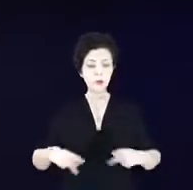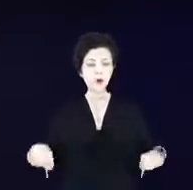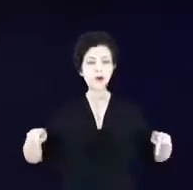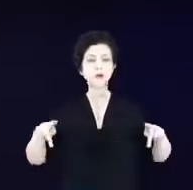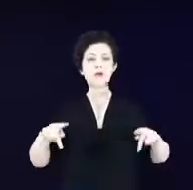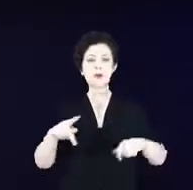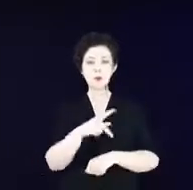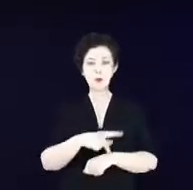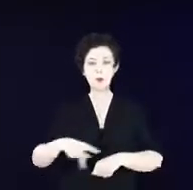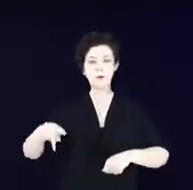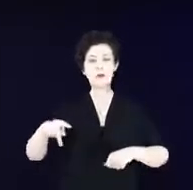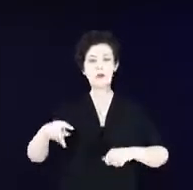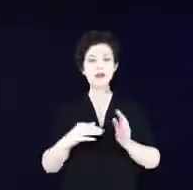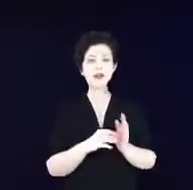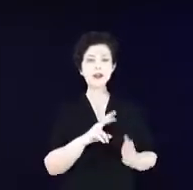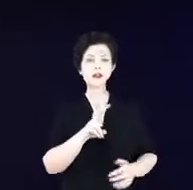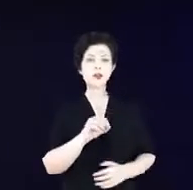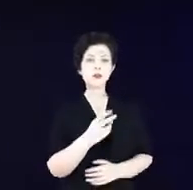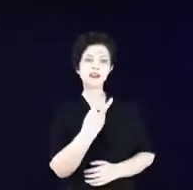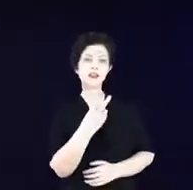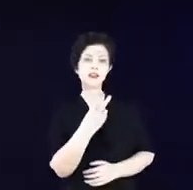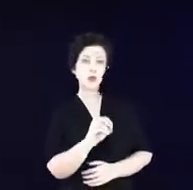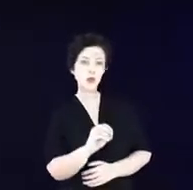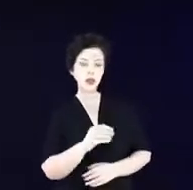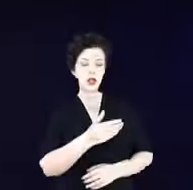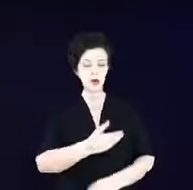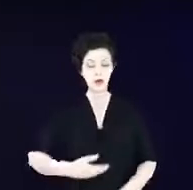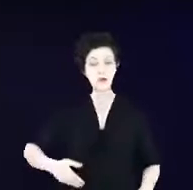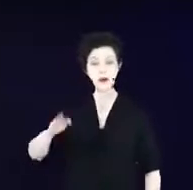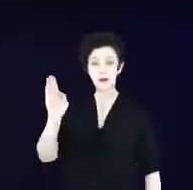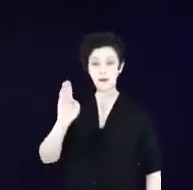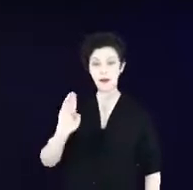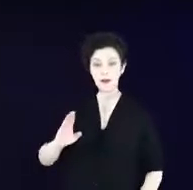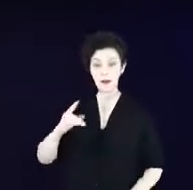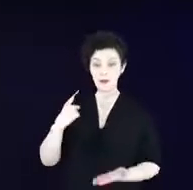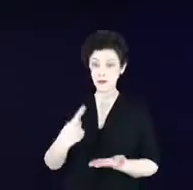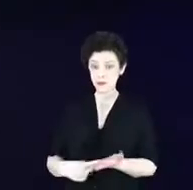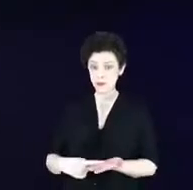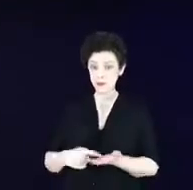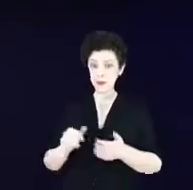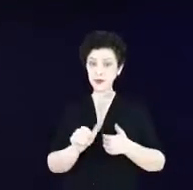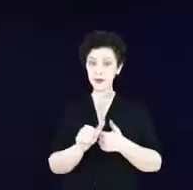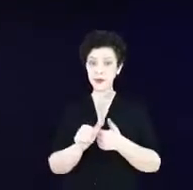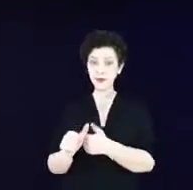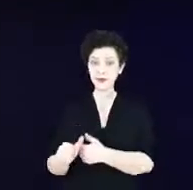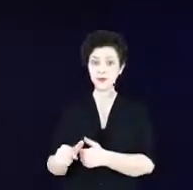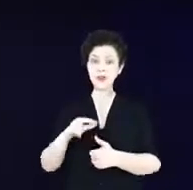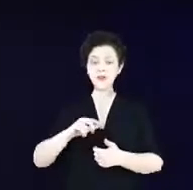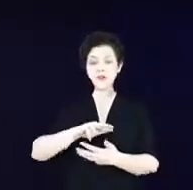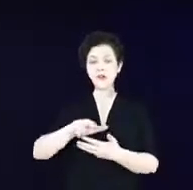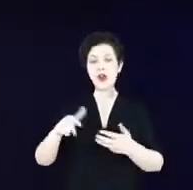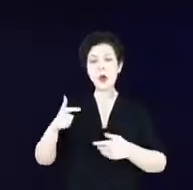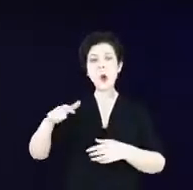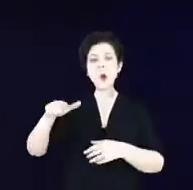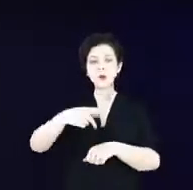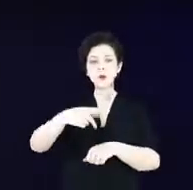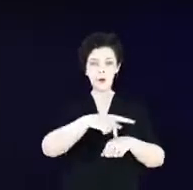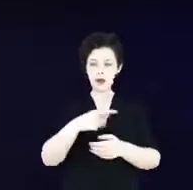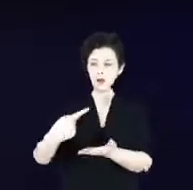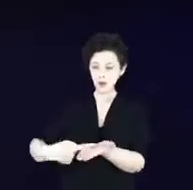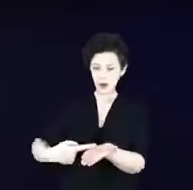compromisso importante assumido pelo governo brasileiro, que foi acompanhado também e seguido de vários outros países que fizeram